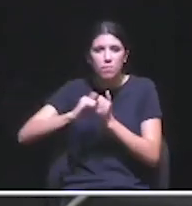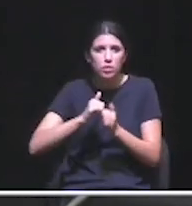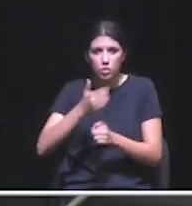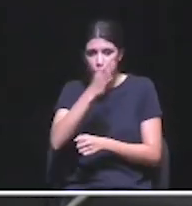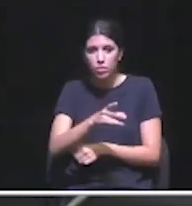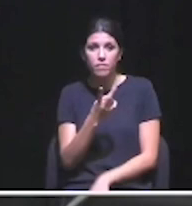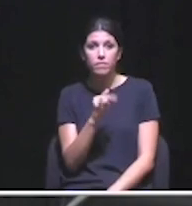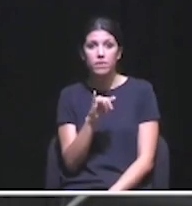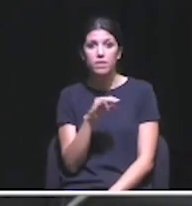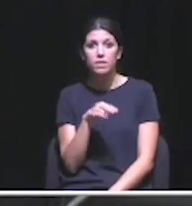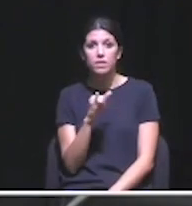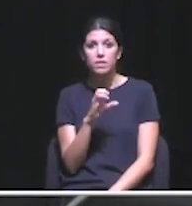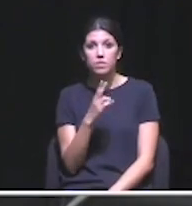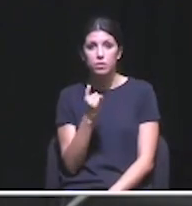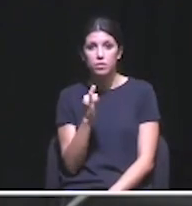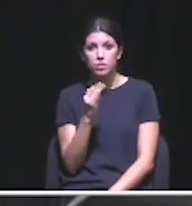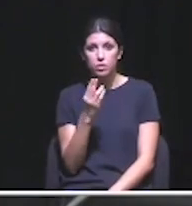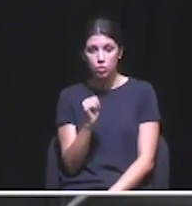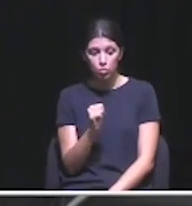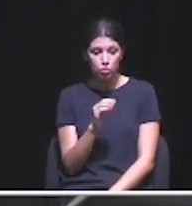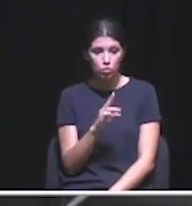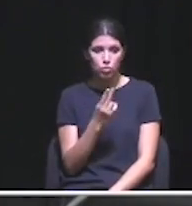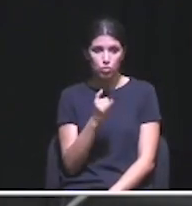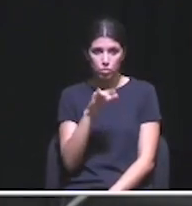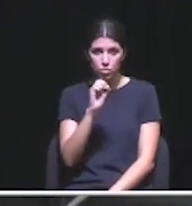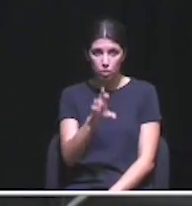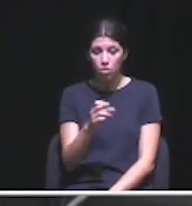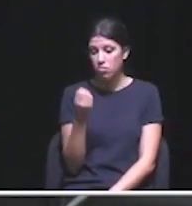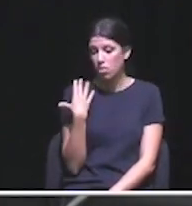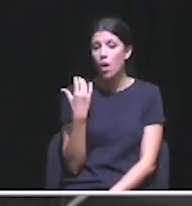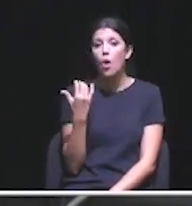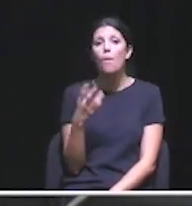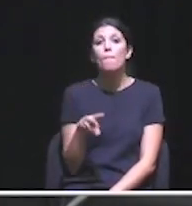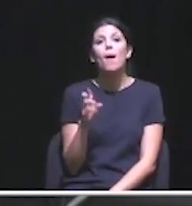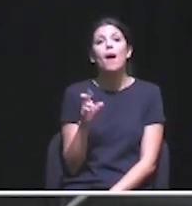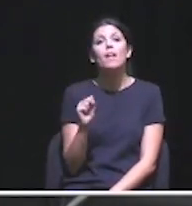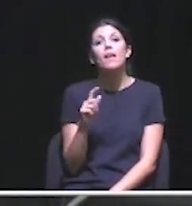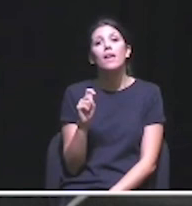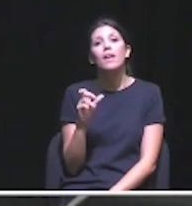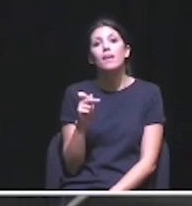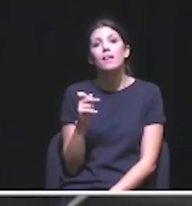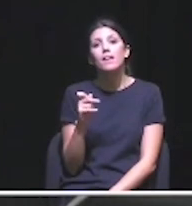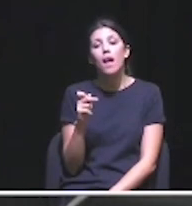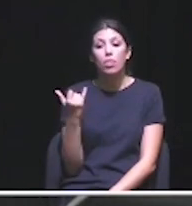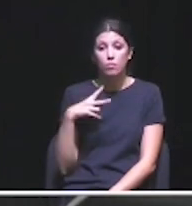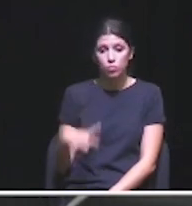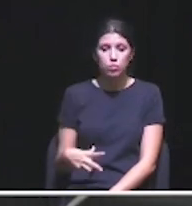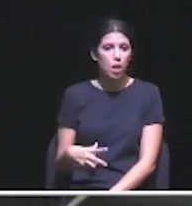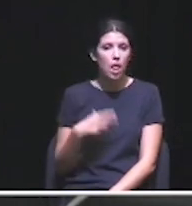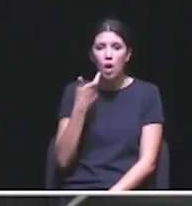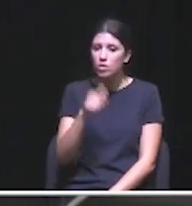aconteceu a Vinícius Júnior em Valência há uns dias, ou com Marega em 2020 em Portugal, não pode acontecer na Europa que nós queremos.